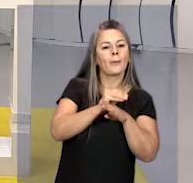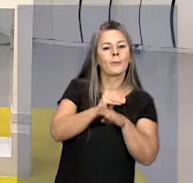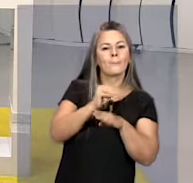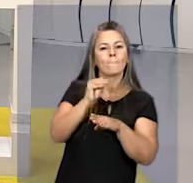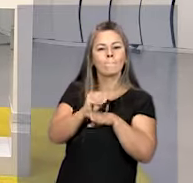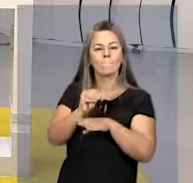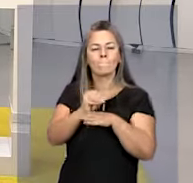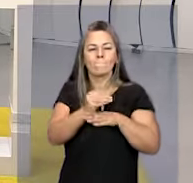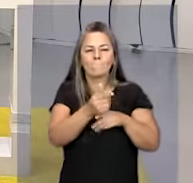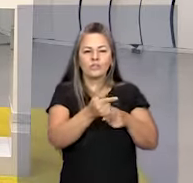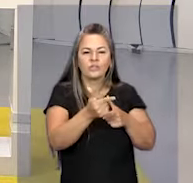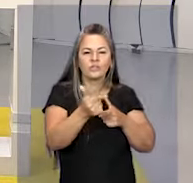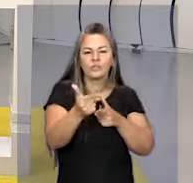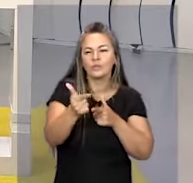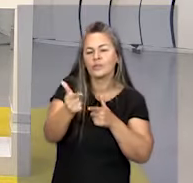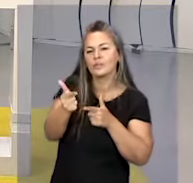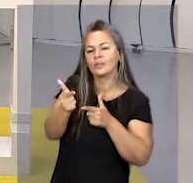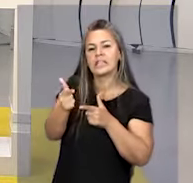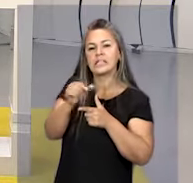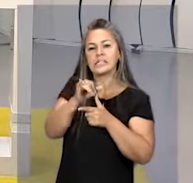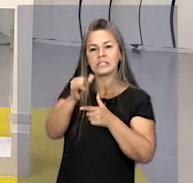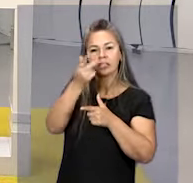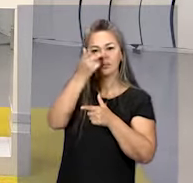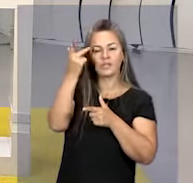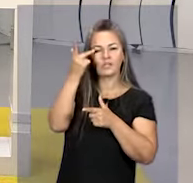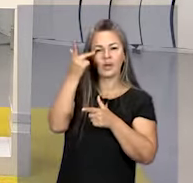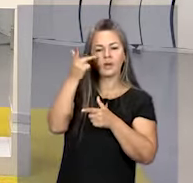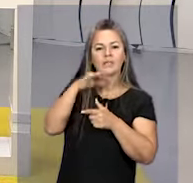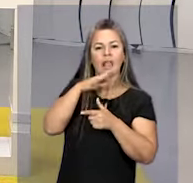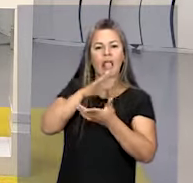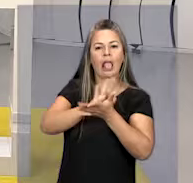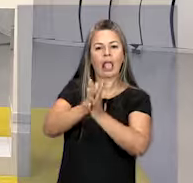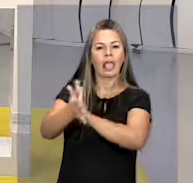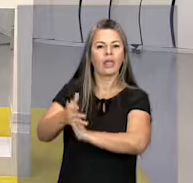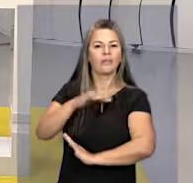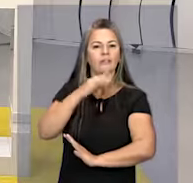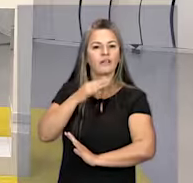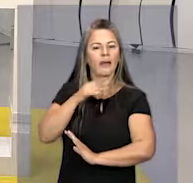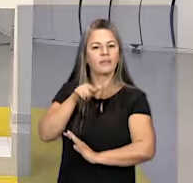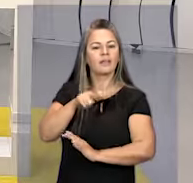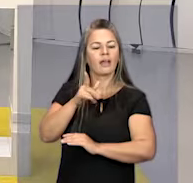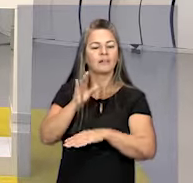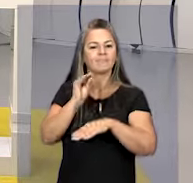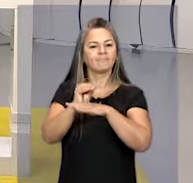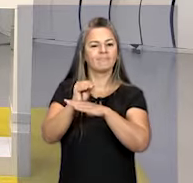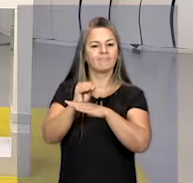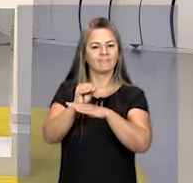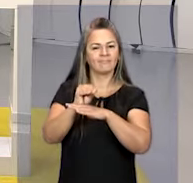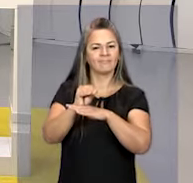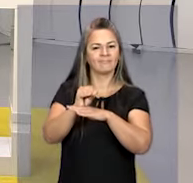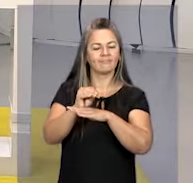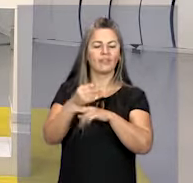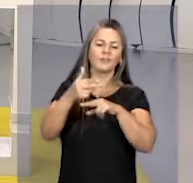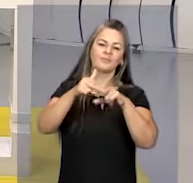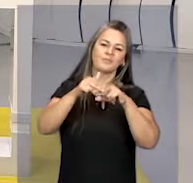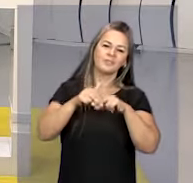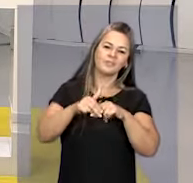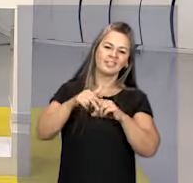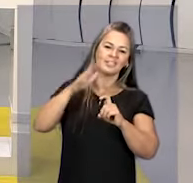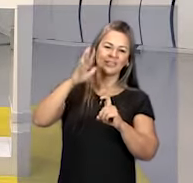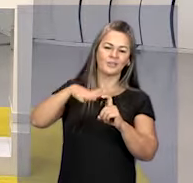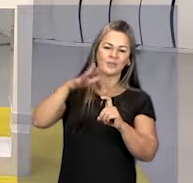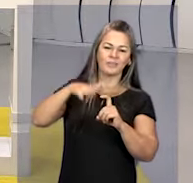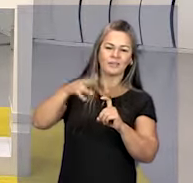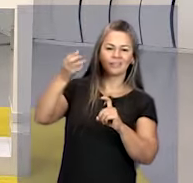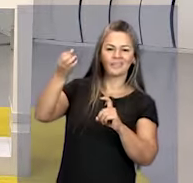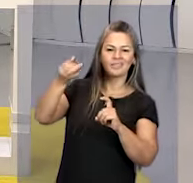à medida que a nossa vida vai transformando, vão surgindo outros mitos para explicar as coisas que acontecem no dia a